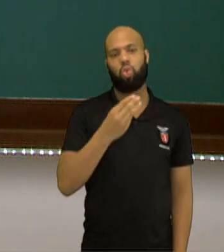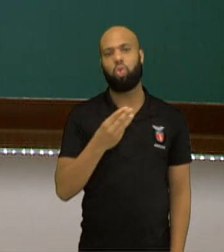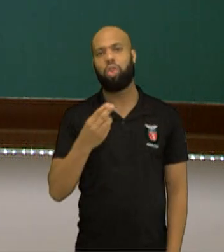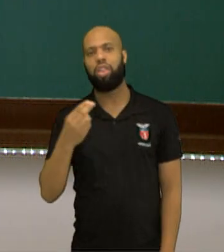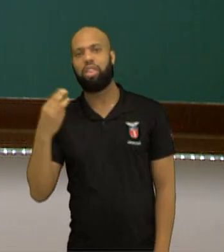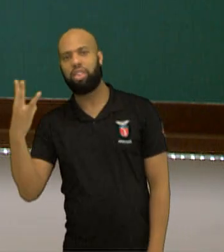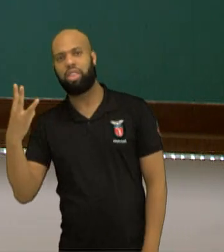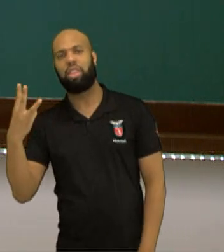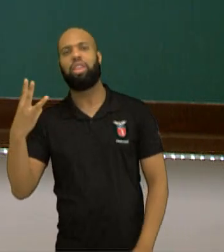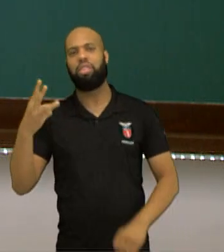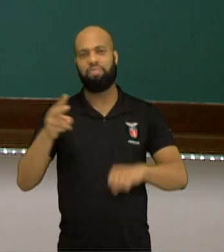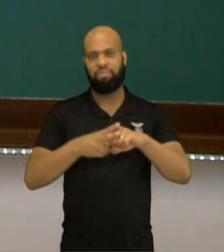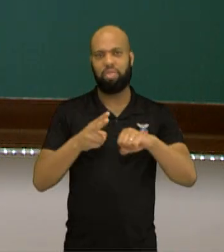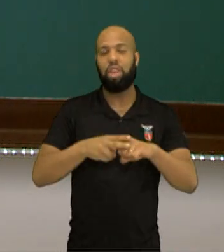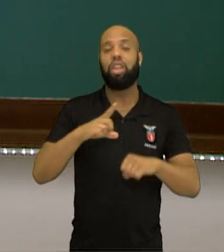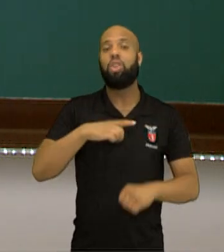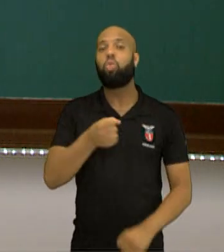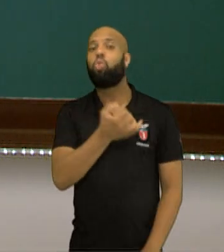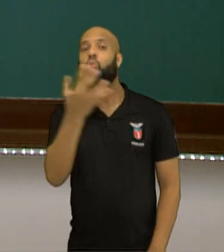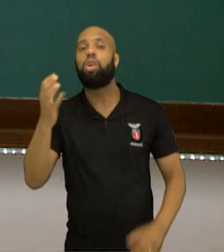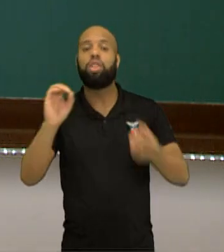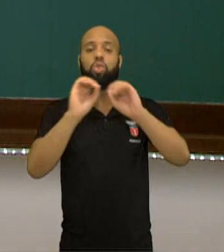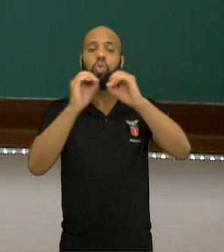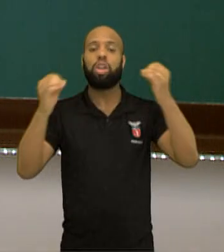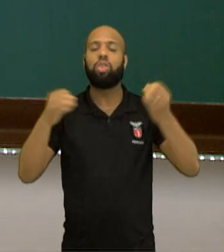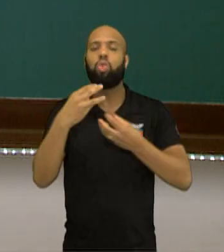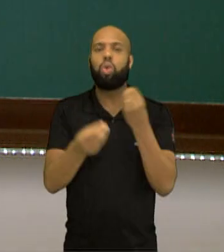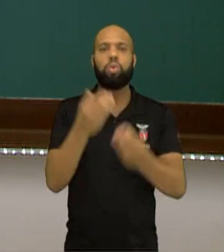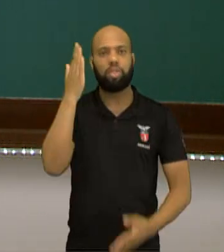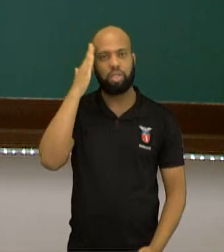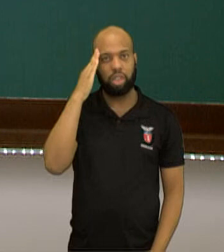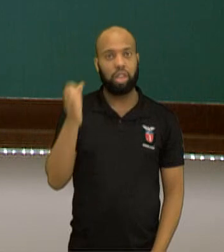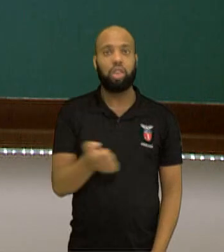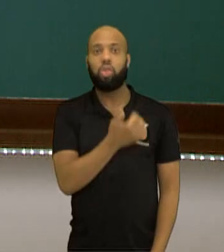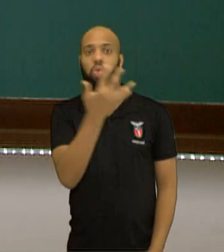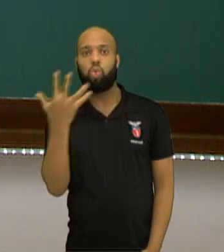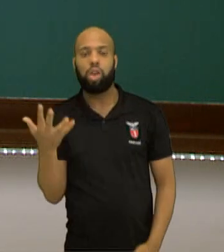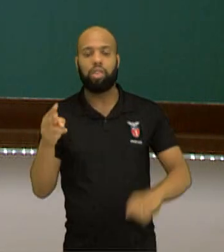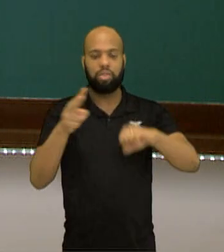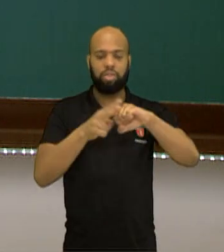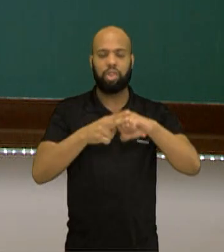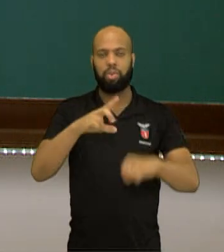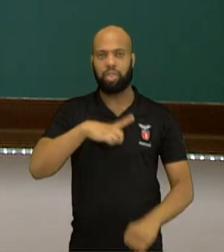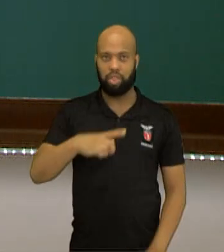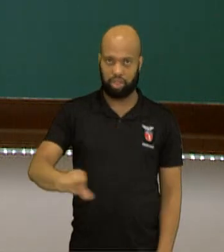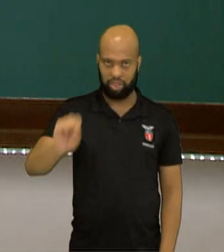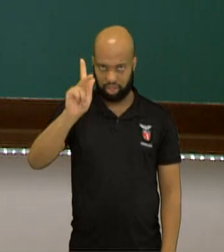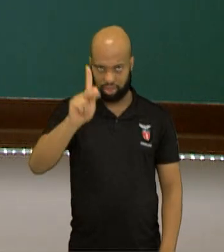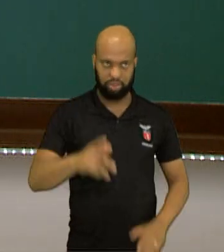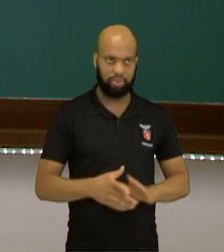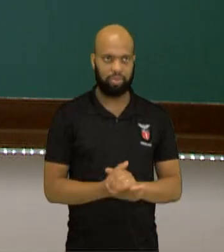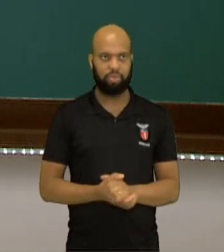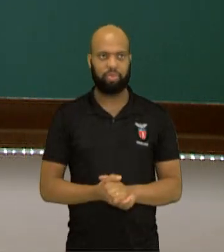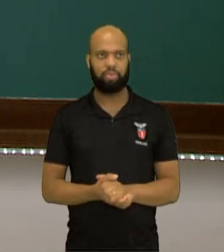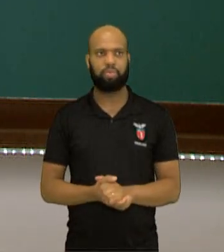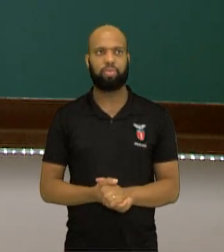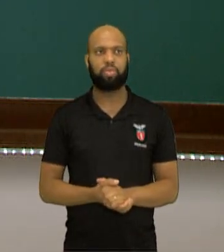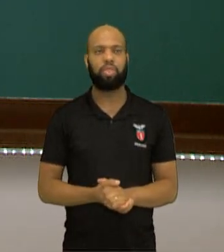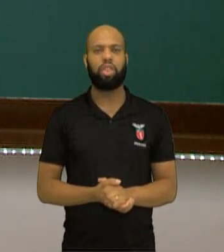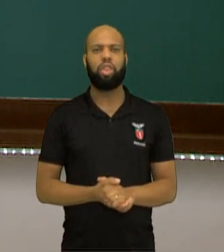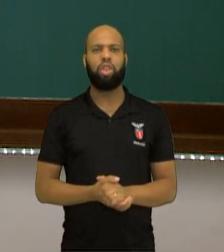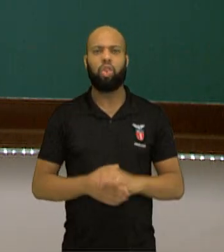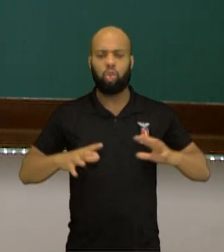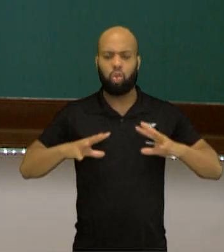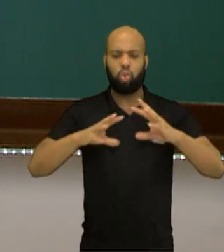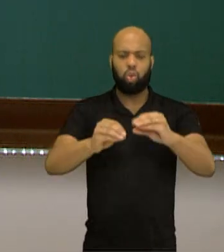tá? A quantidade de orações é determinada pela quantidade de verbos, ok? Toda